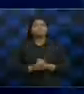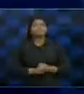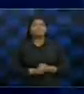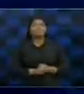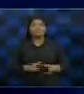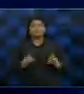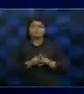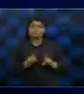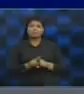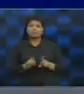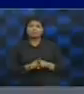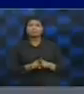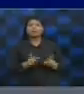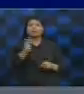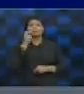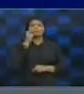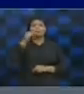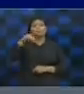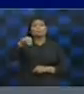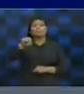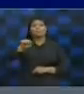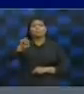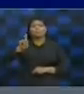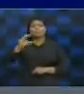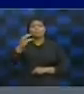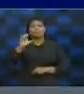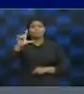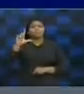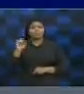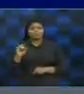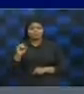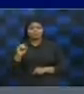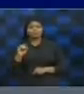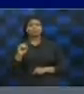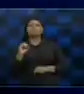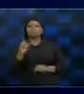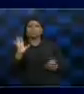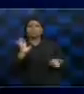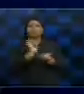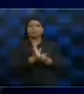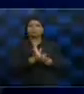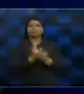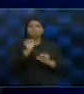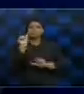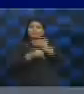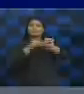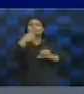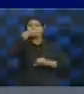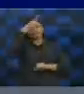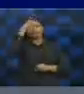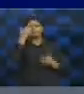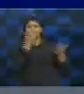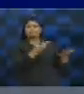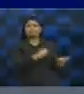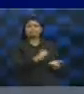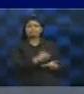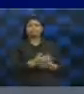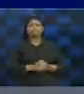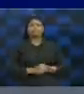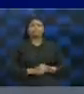o candidato Marcelo Ramos, da coligação Mudança para Transformar. Candidato, boa noite. Boa noite. Um ótimo debate.